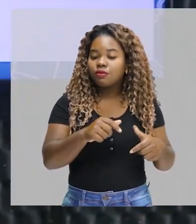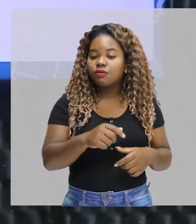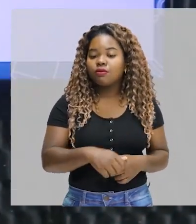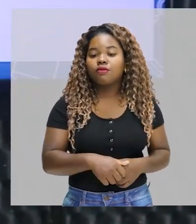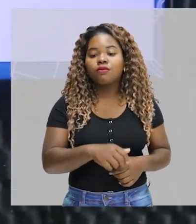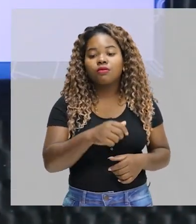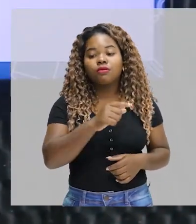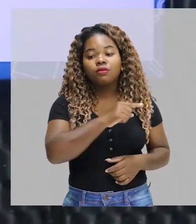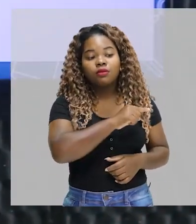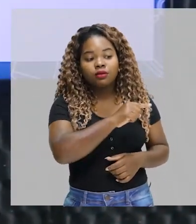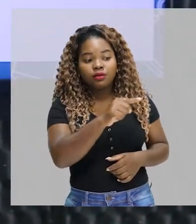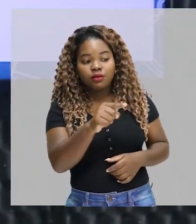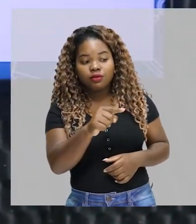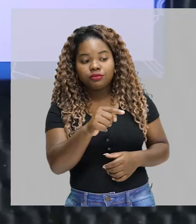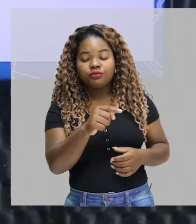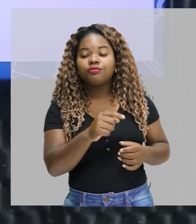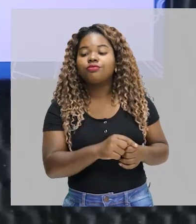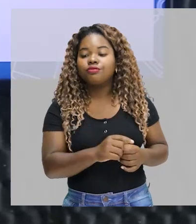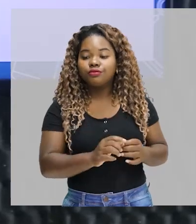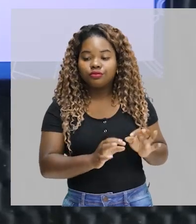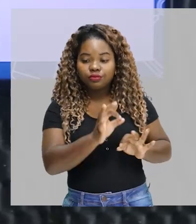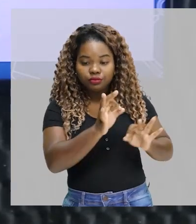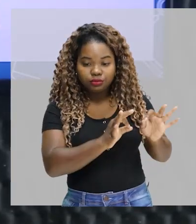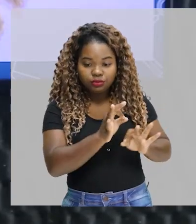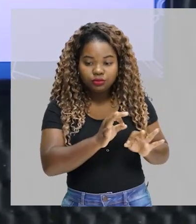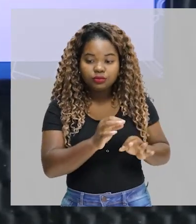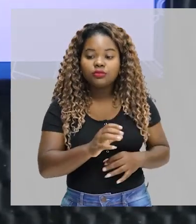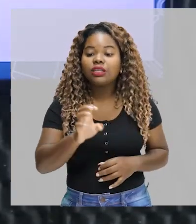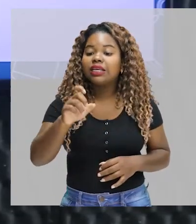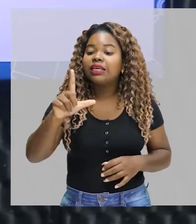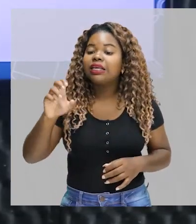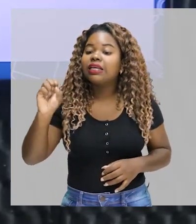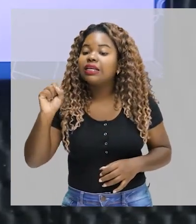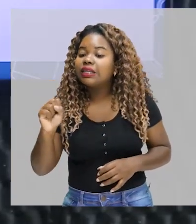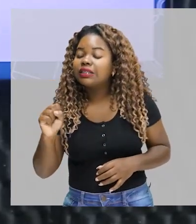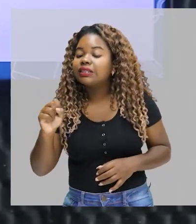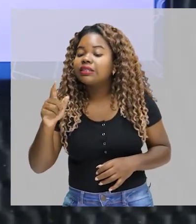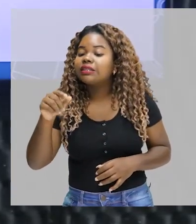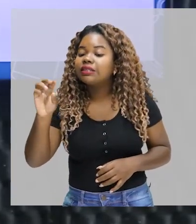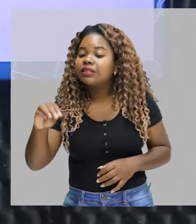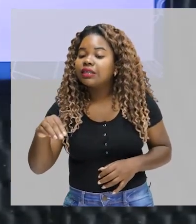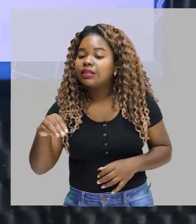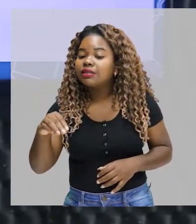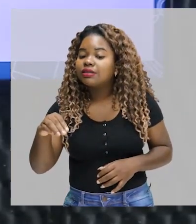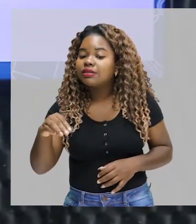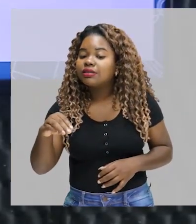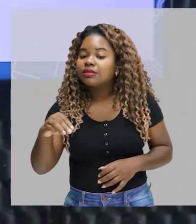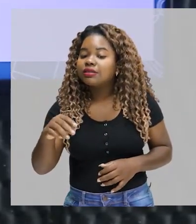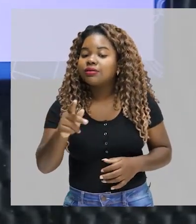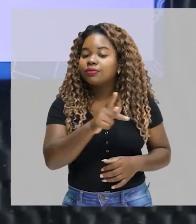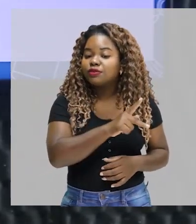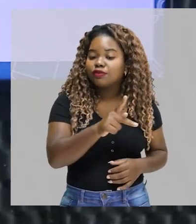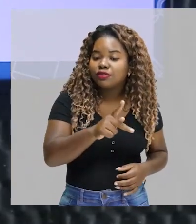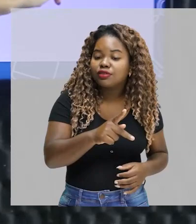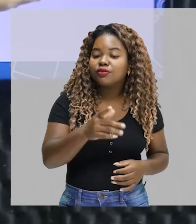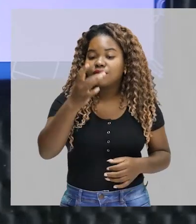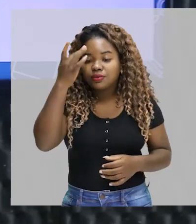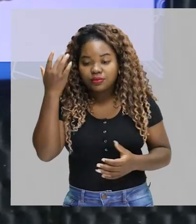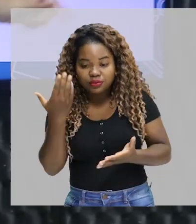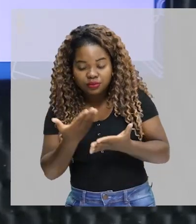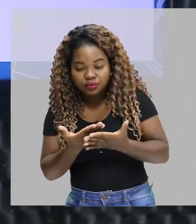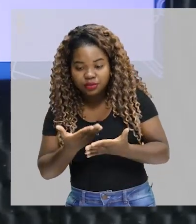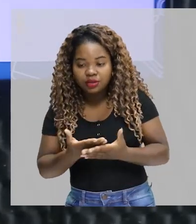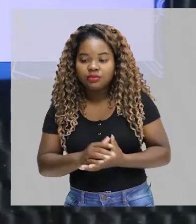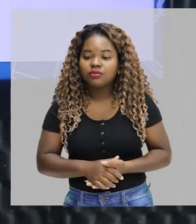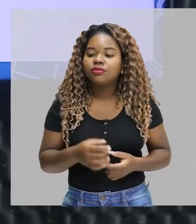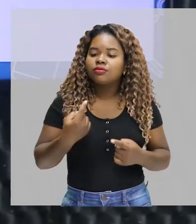quem? Professor e estudante. Então, eu já substituí. Por que a gente chama de referência pronominal? Porque os